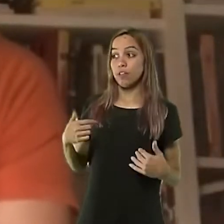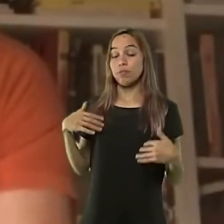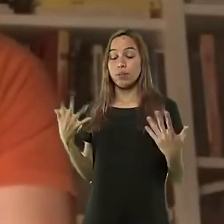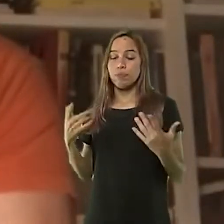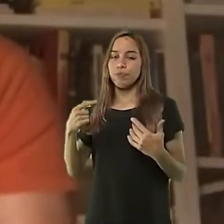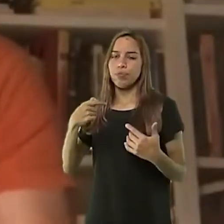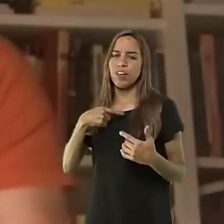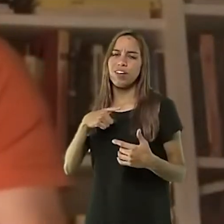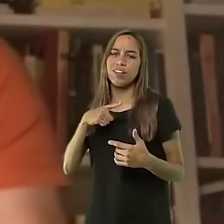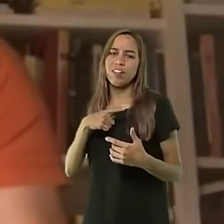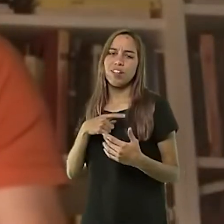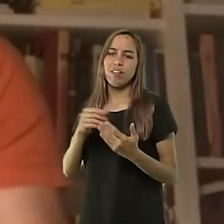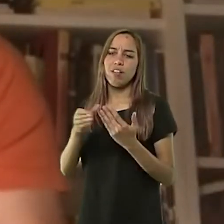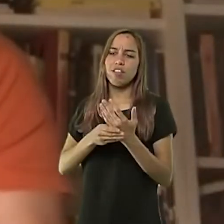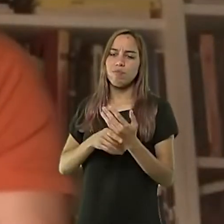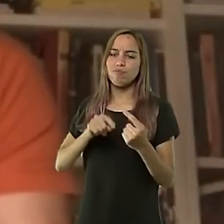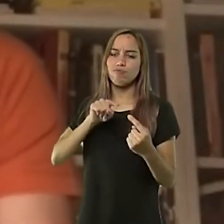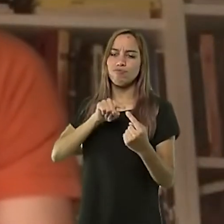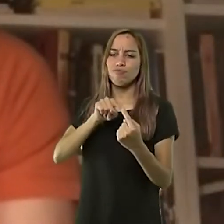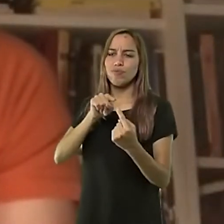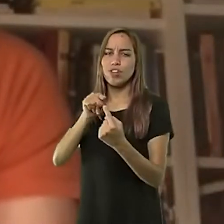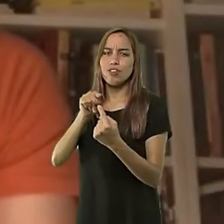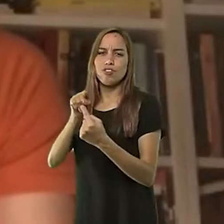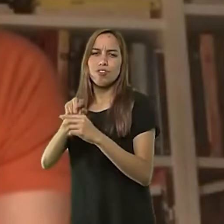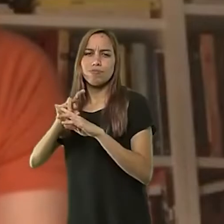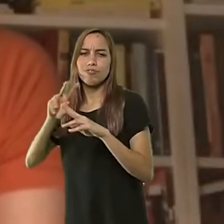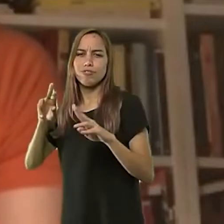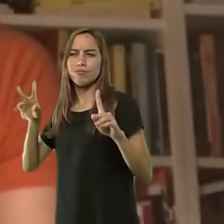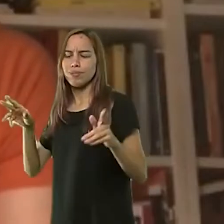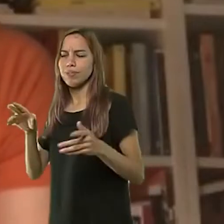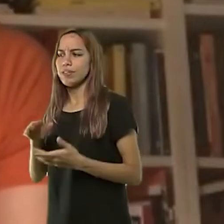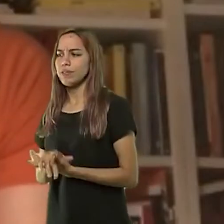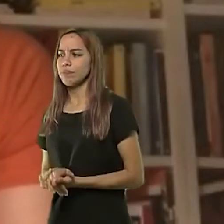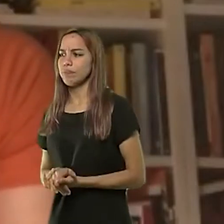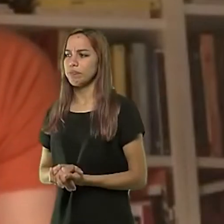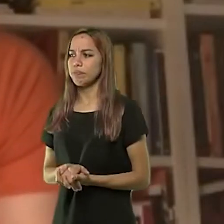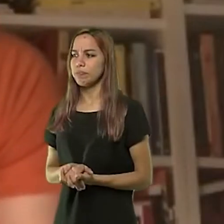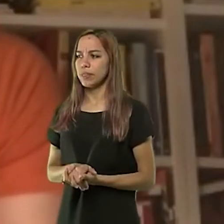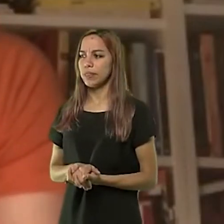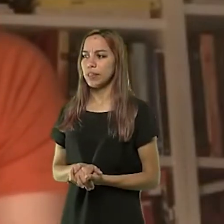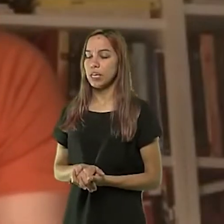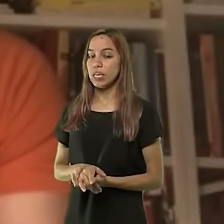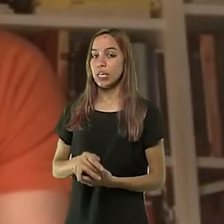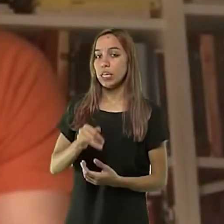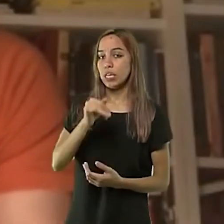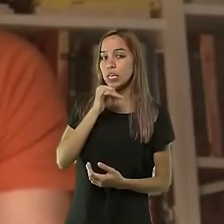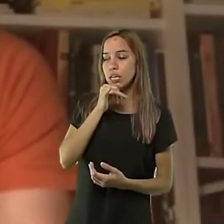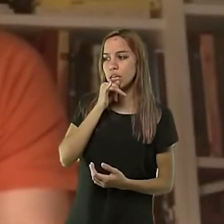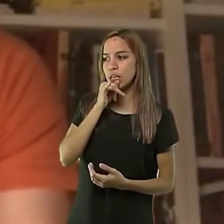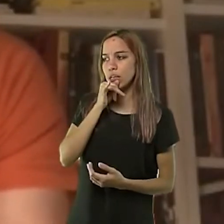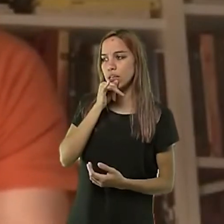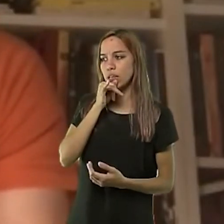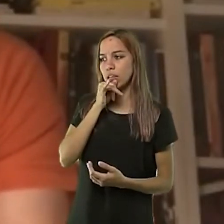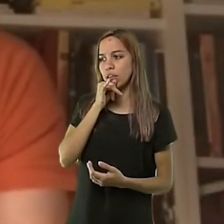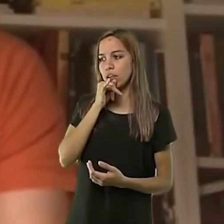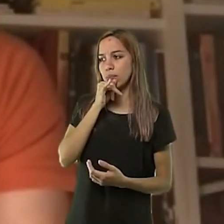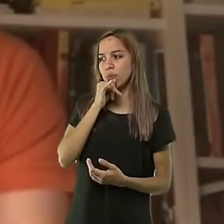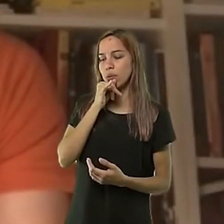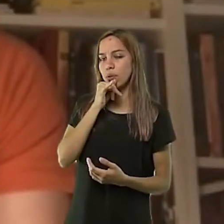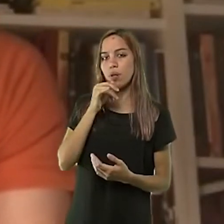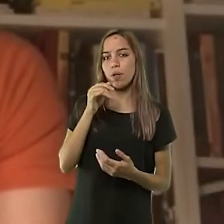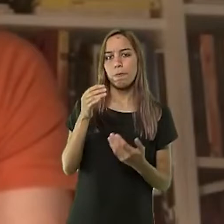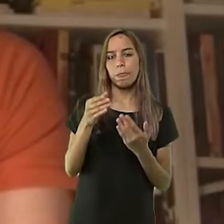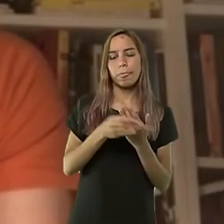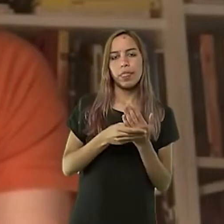tipos, livros com características bem diferentes. Tenho, por exemplo, uma enciclopédia que não está publicada